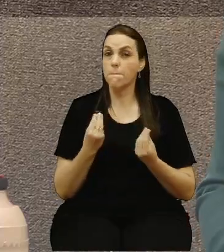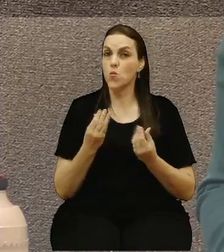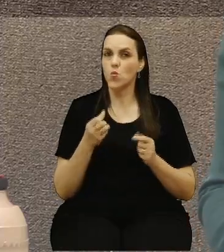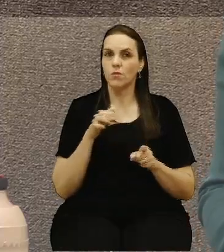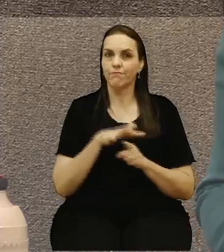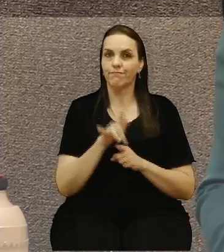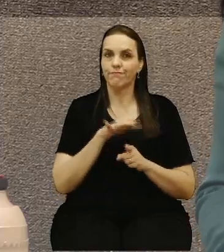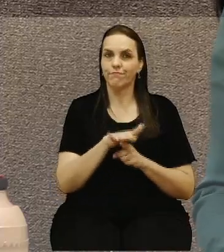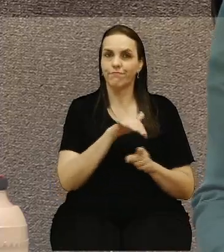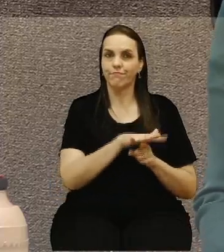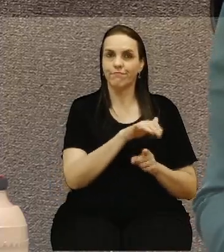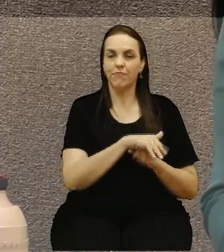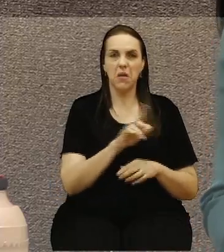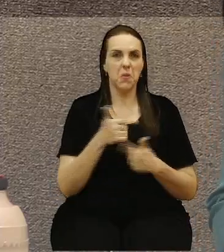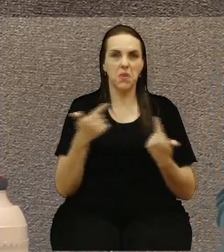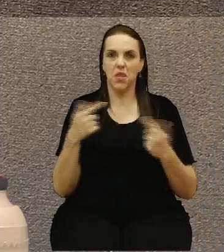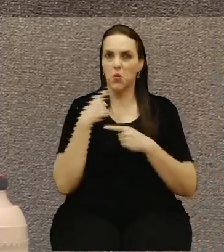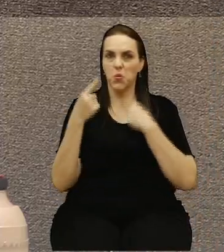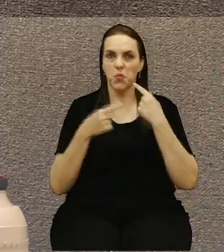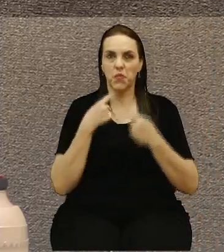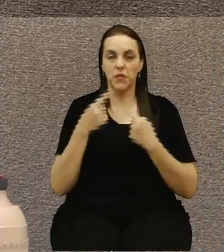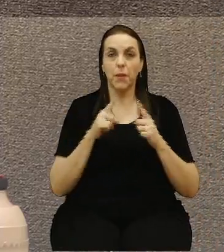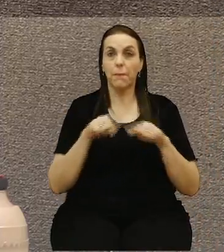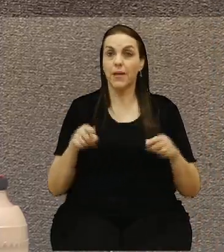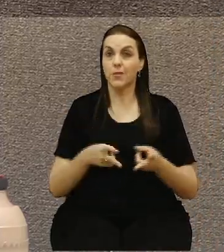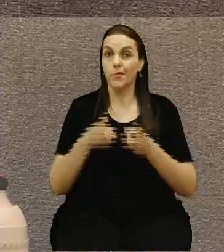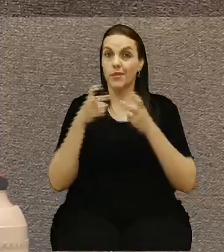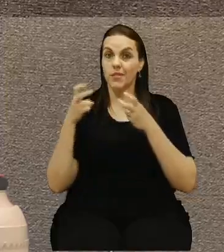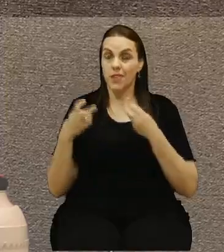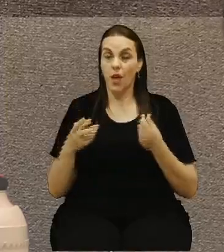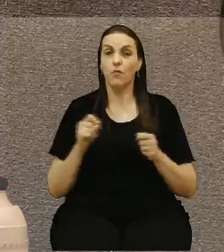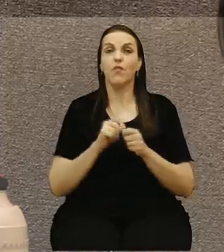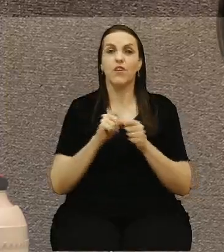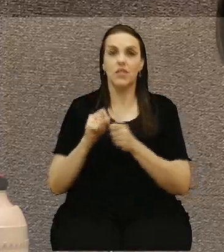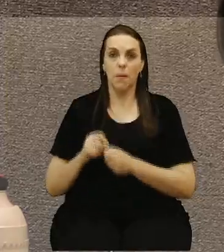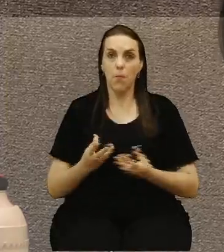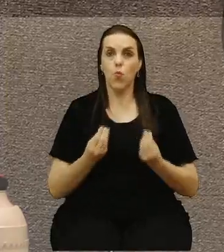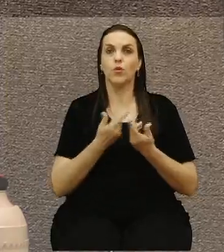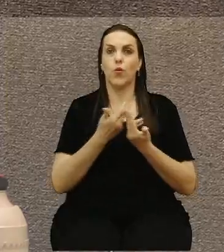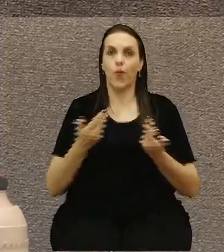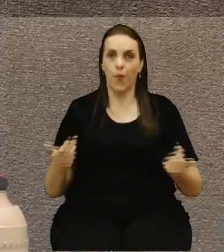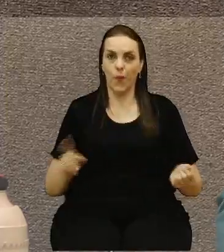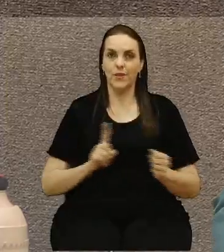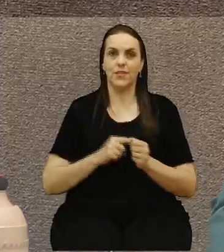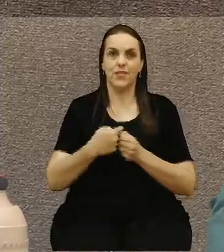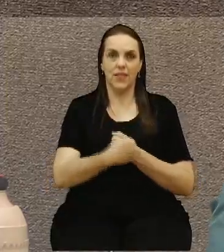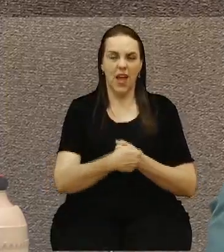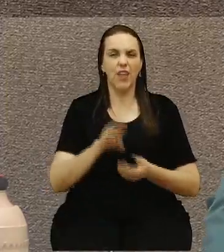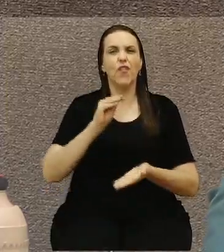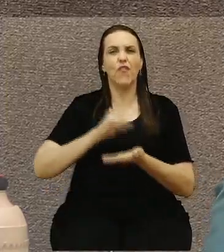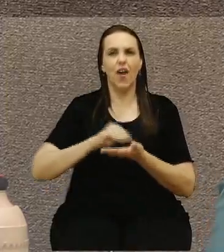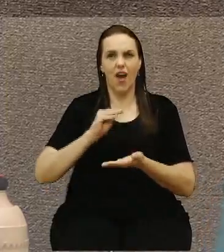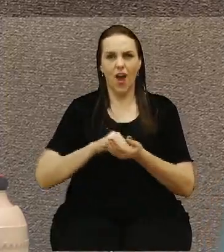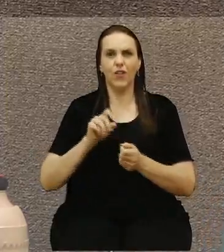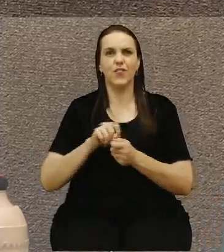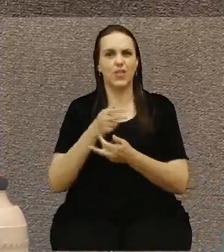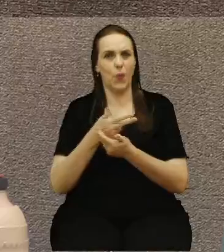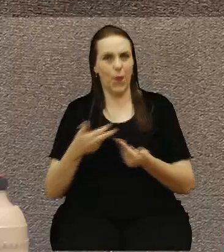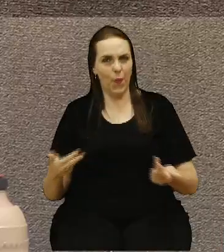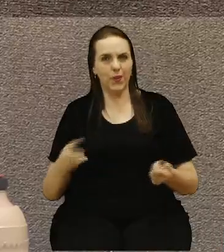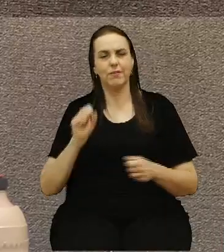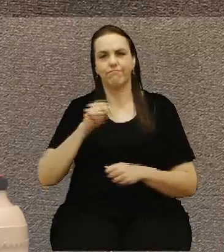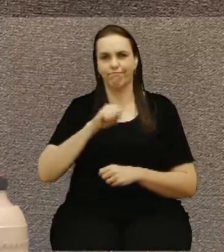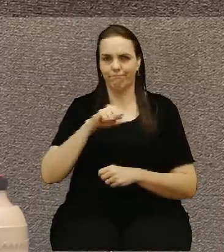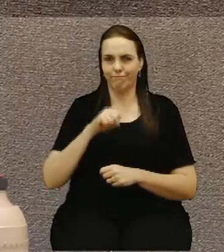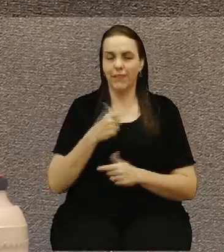eu não tenho dúvida, mas eu vejo se fazer muita coisa no nosso município, sei que ainda precisa se fazer bastante, a gente está dizendo que